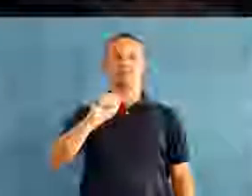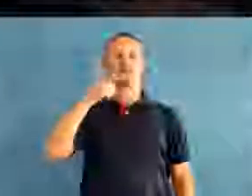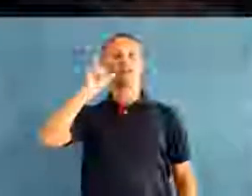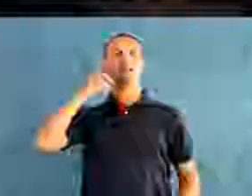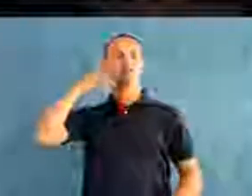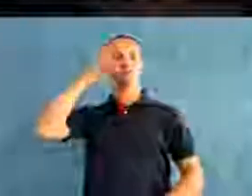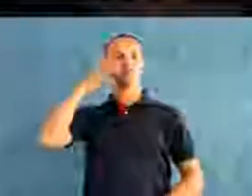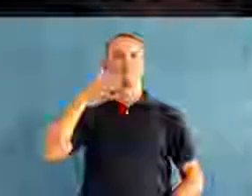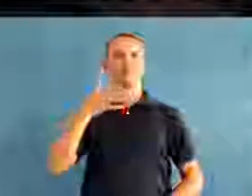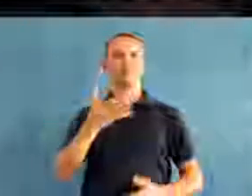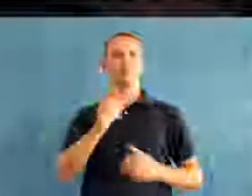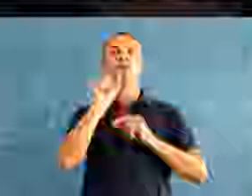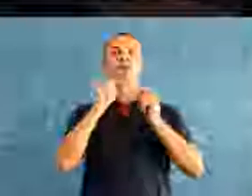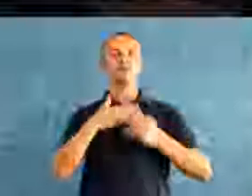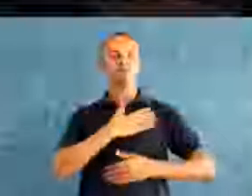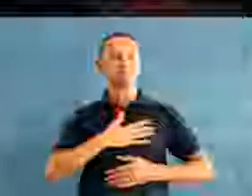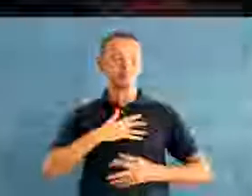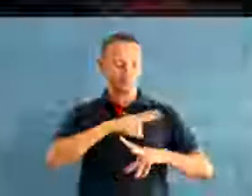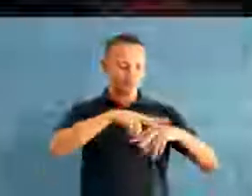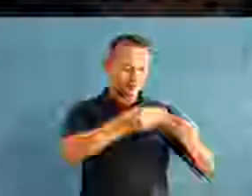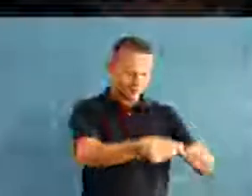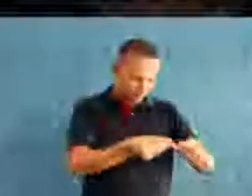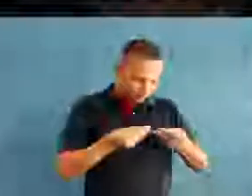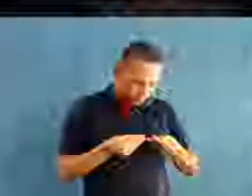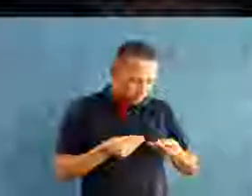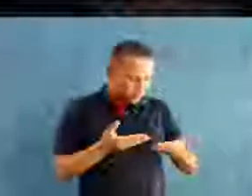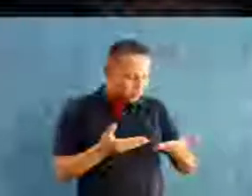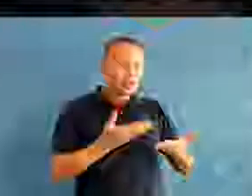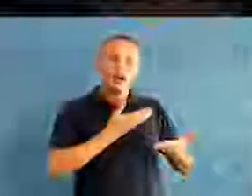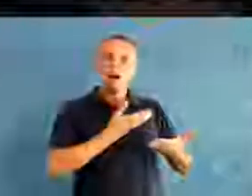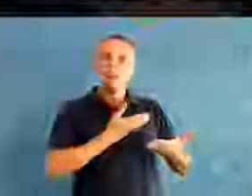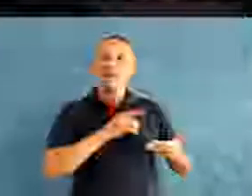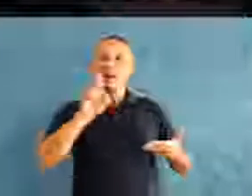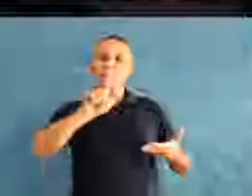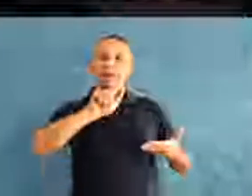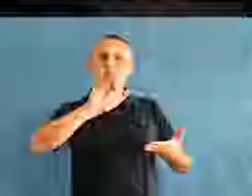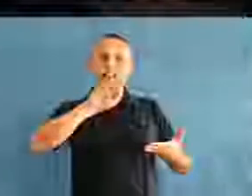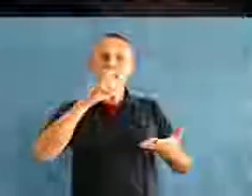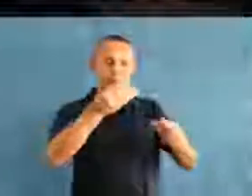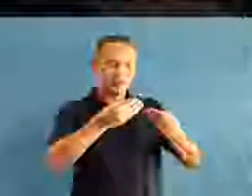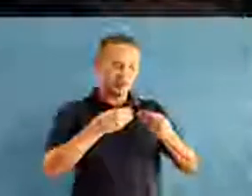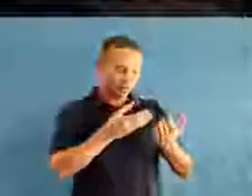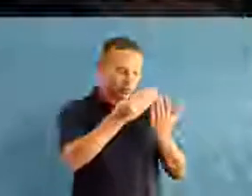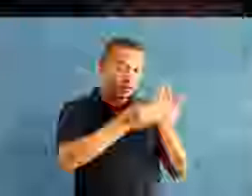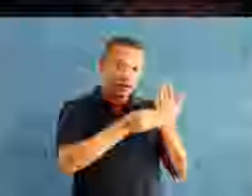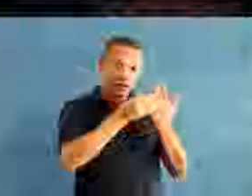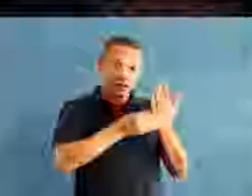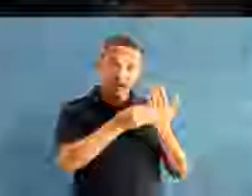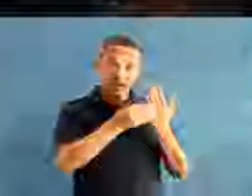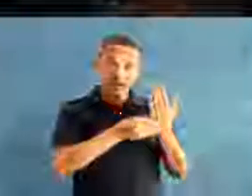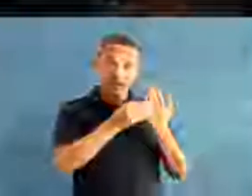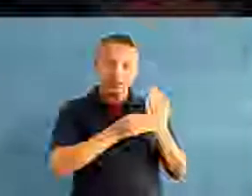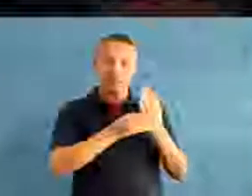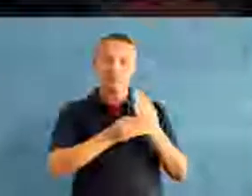presente recebido agora do amigo Guilherme Teixeira, que aqui está, que é um livro da professora Ninfa Parreiras sobre Bartolomeu Campos de